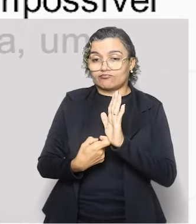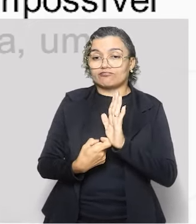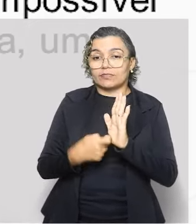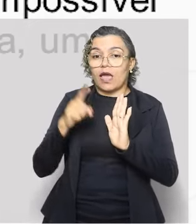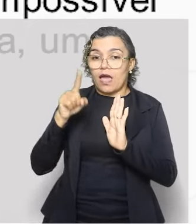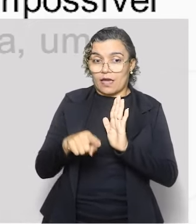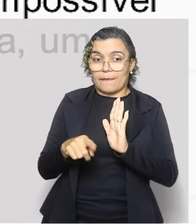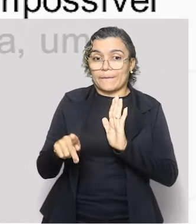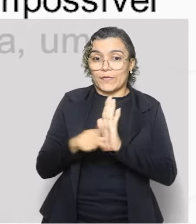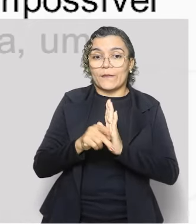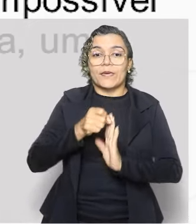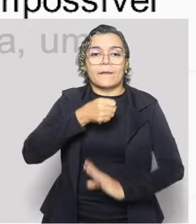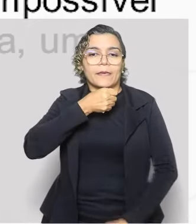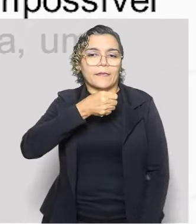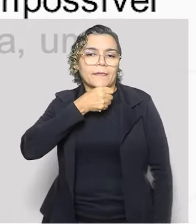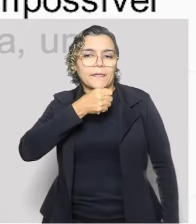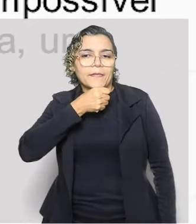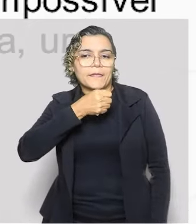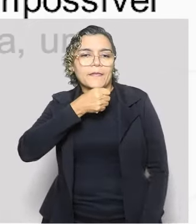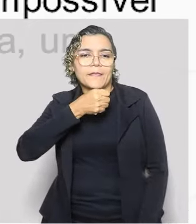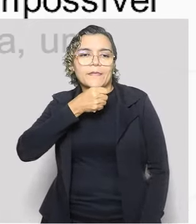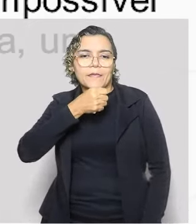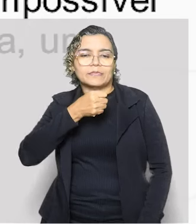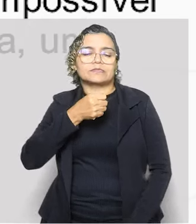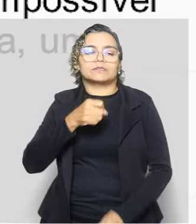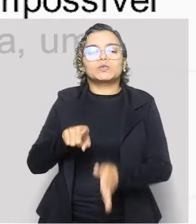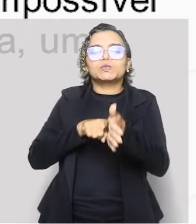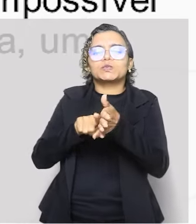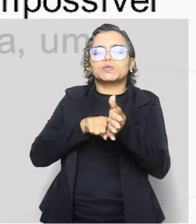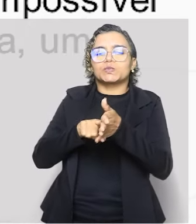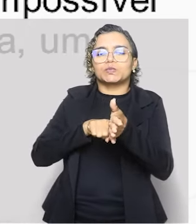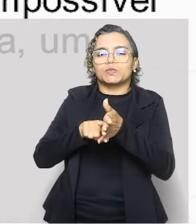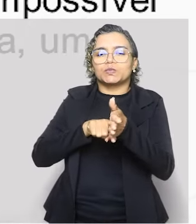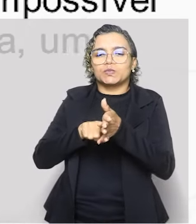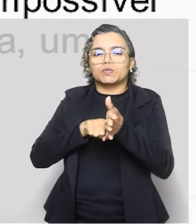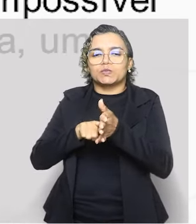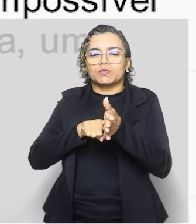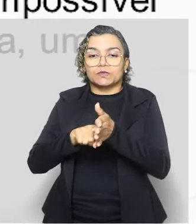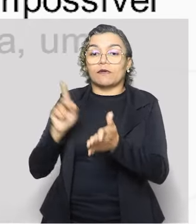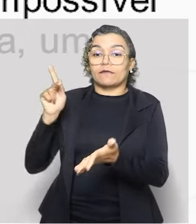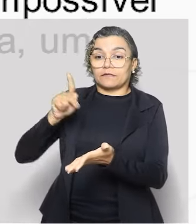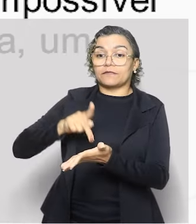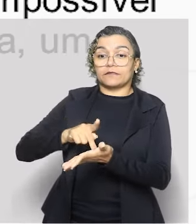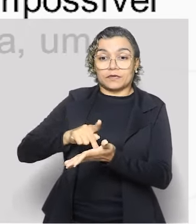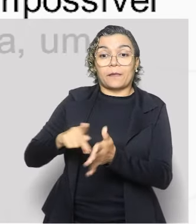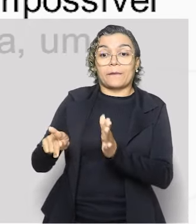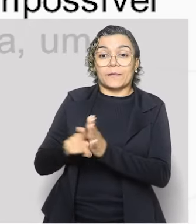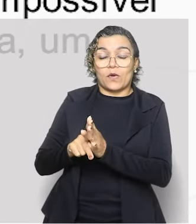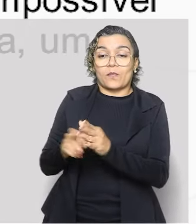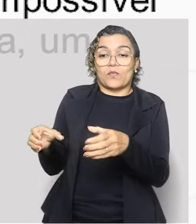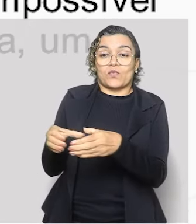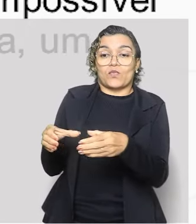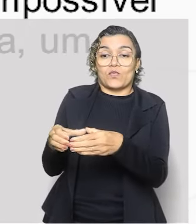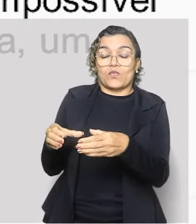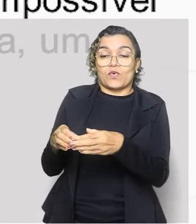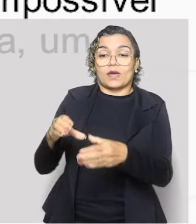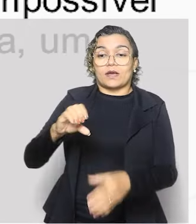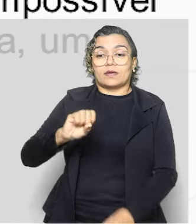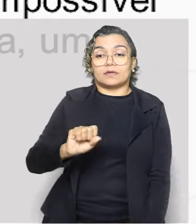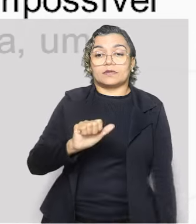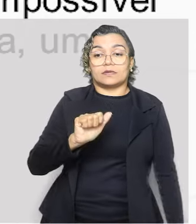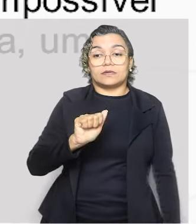extraído de uma reportagem sobre estudos recentes Nos quais os pesquisadores apresentaram evidências de que uma população de salmões